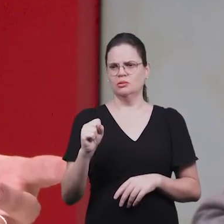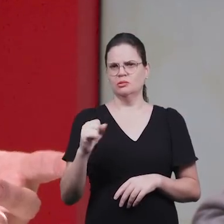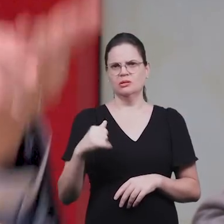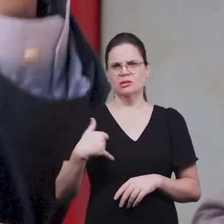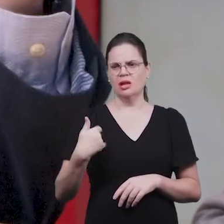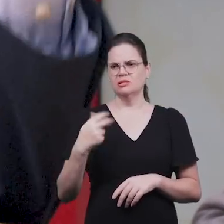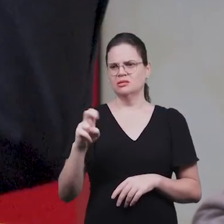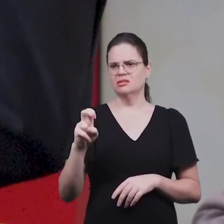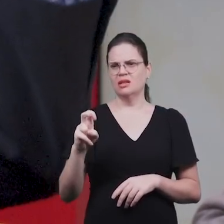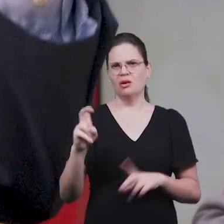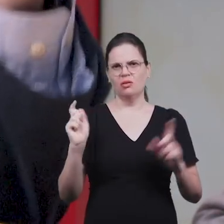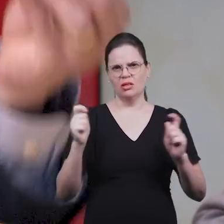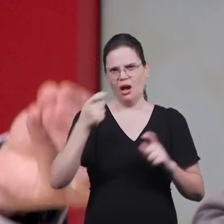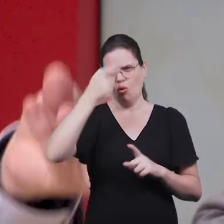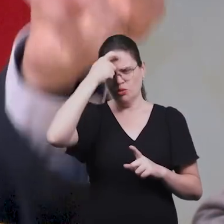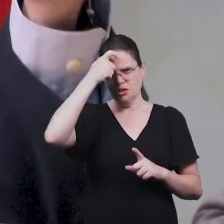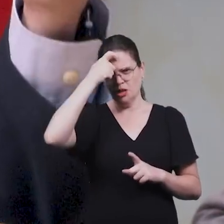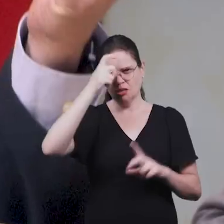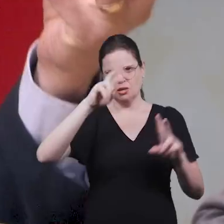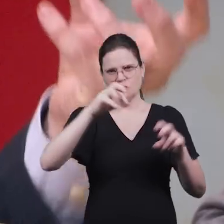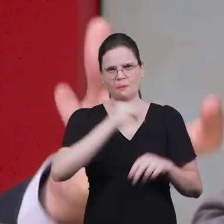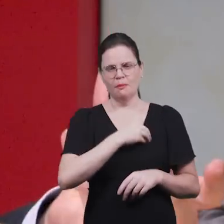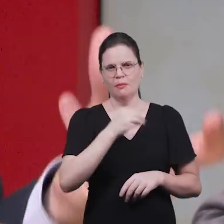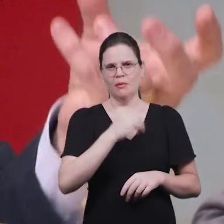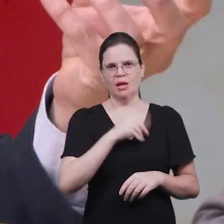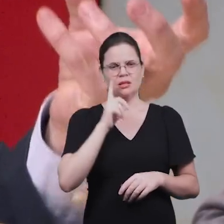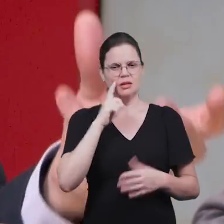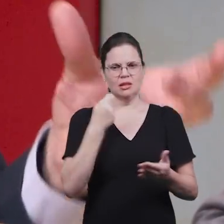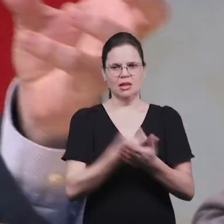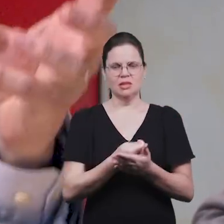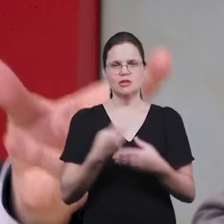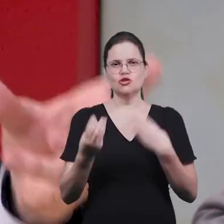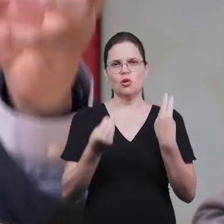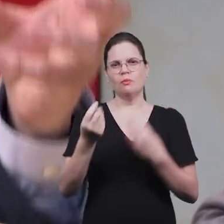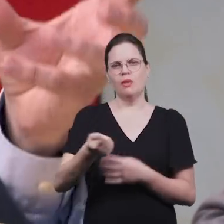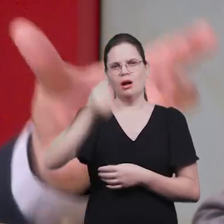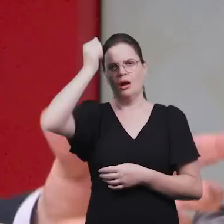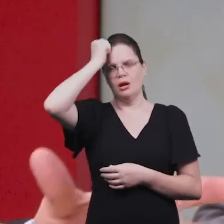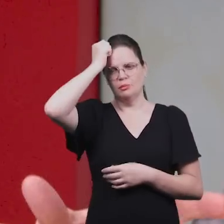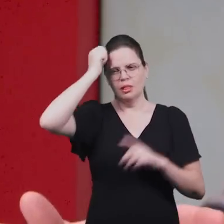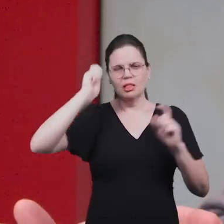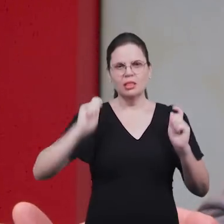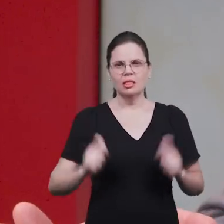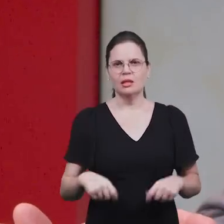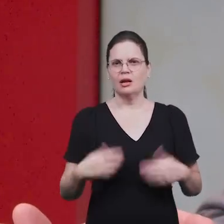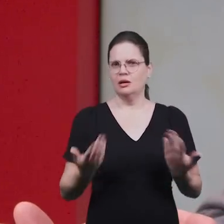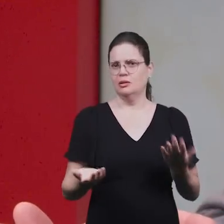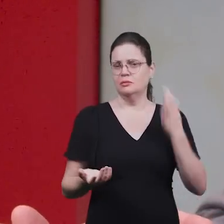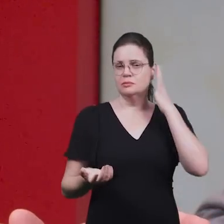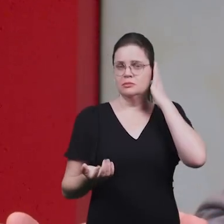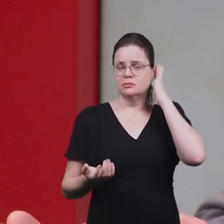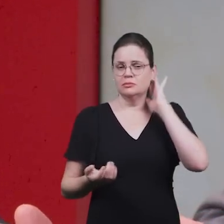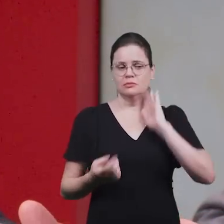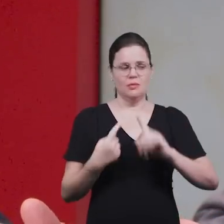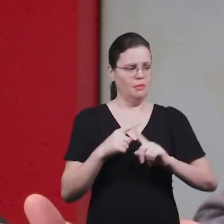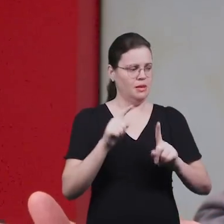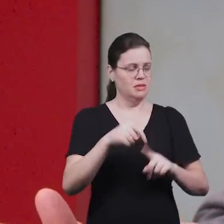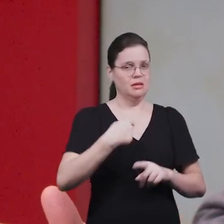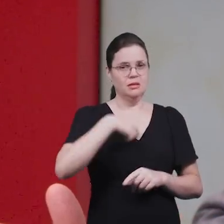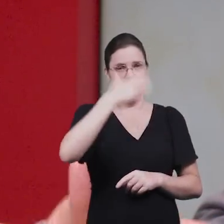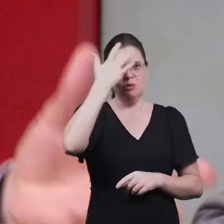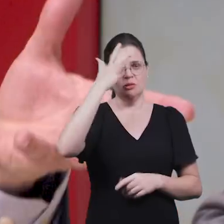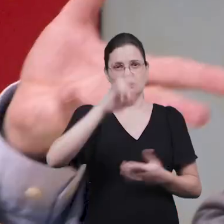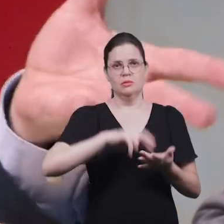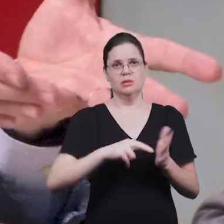enfim, pode ter consciência e decidir a respeito daquilo que essa criança sequer sabe exatamente